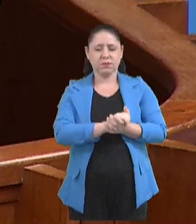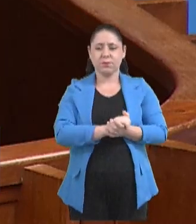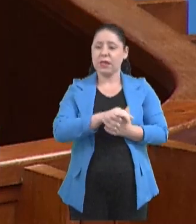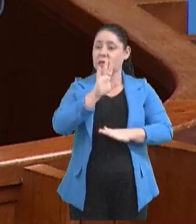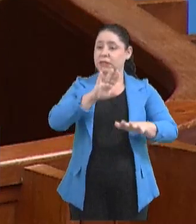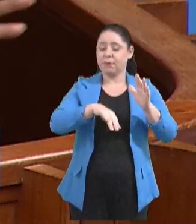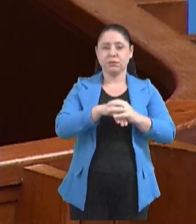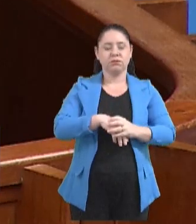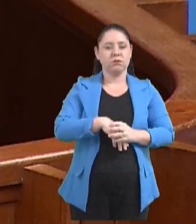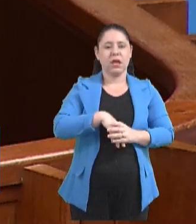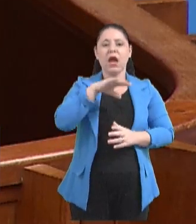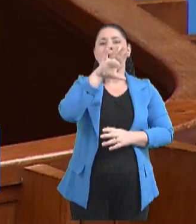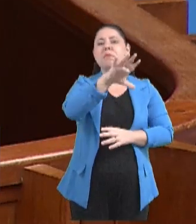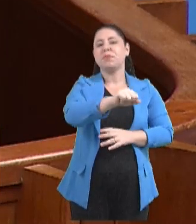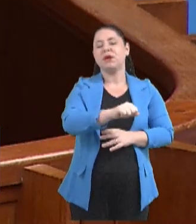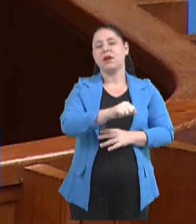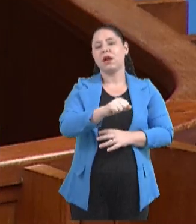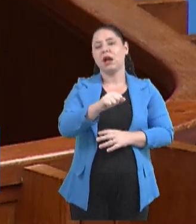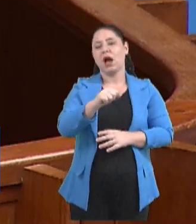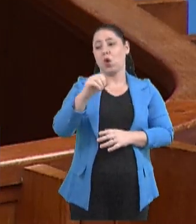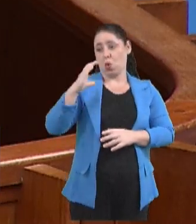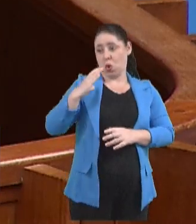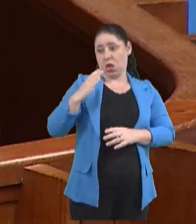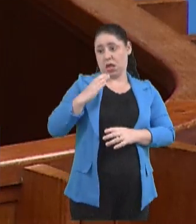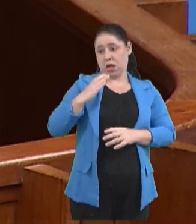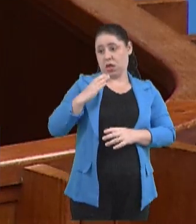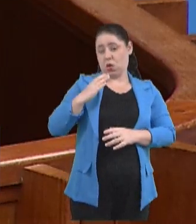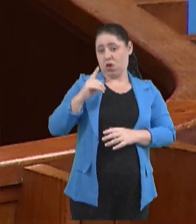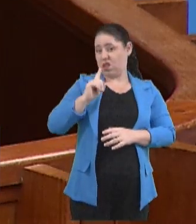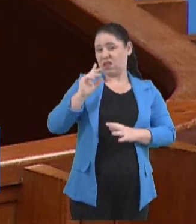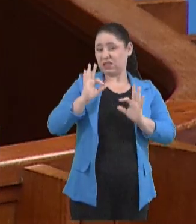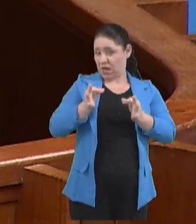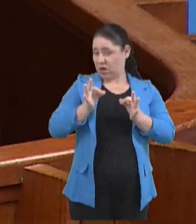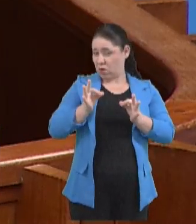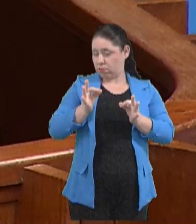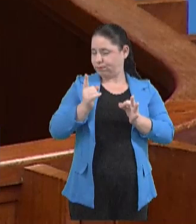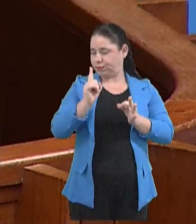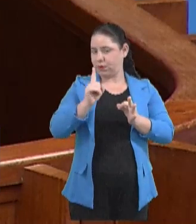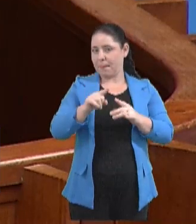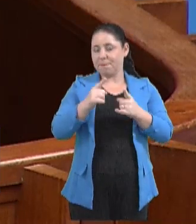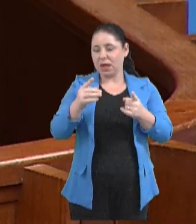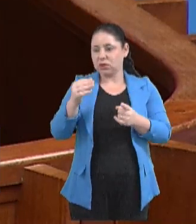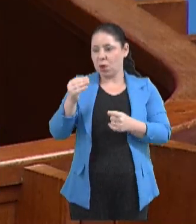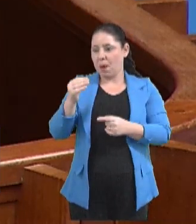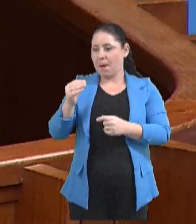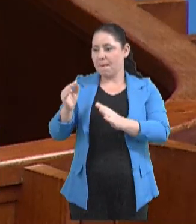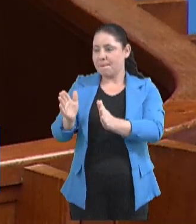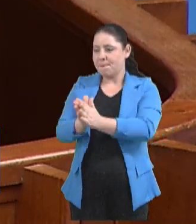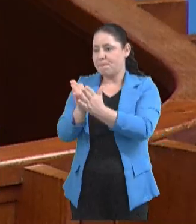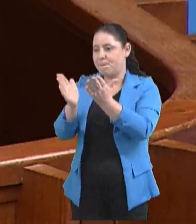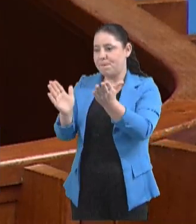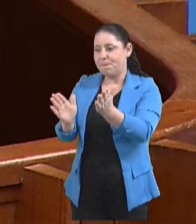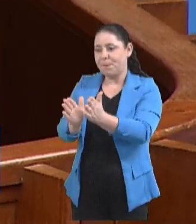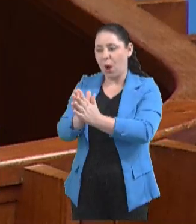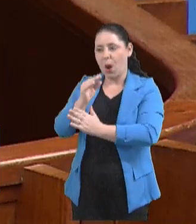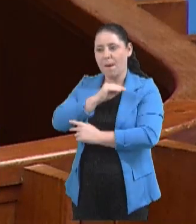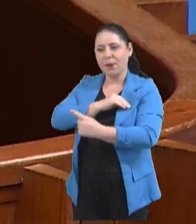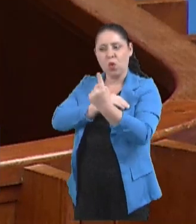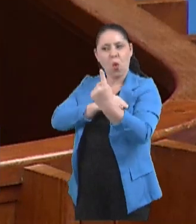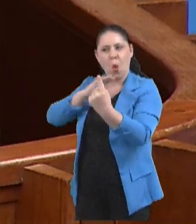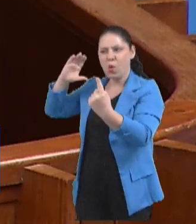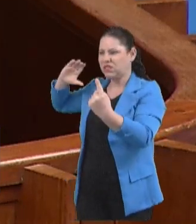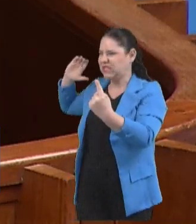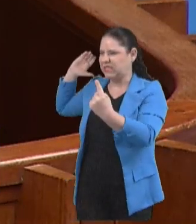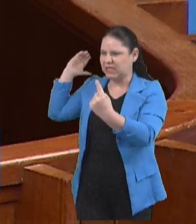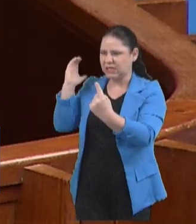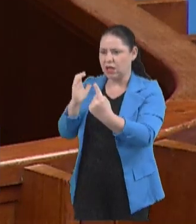rico não é correto, mas de um pobre que recebe um salário mínimo, de um pensionista, isso é um crime